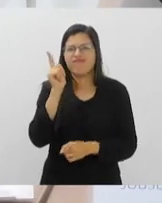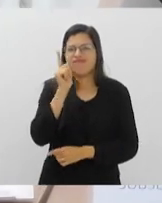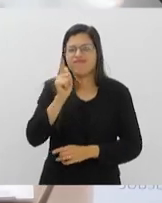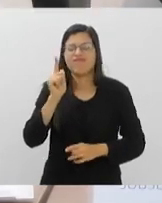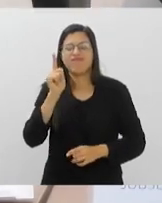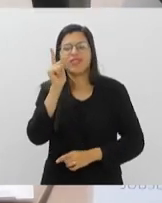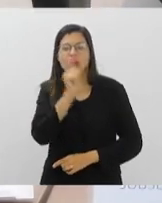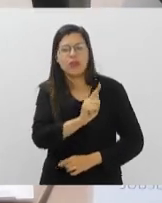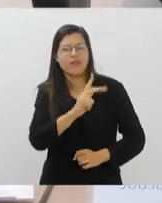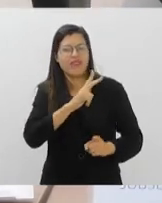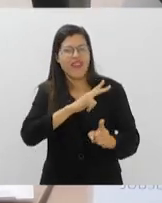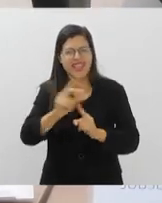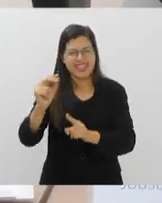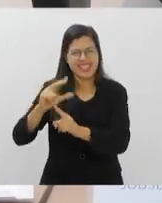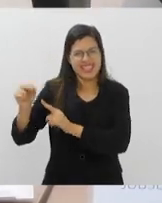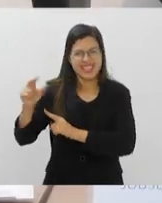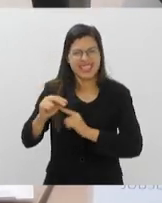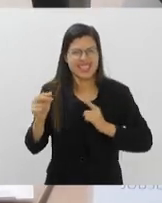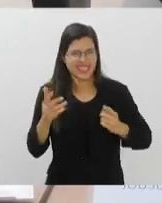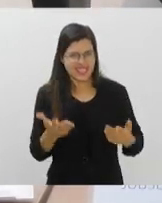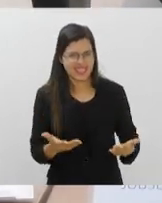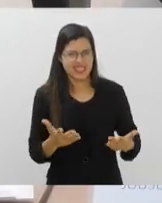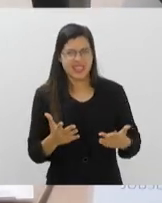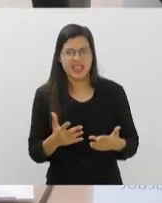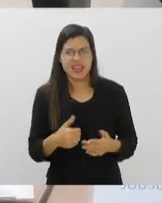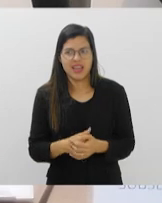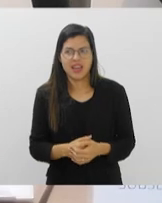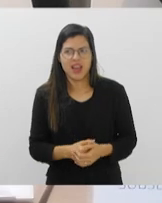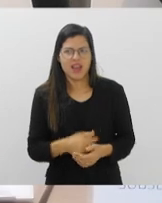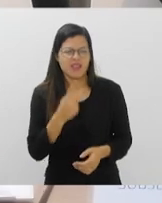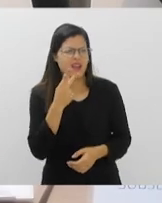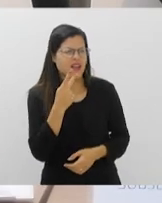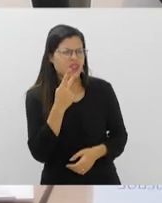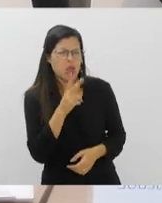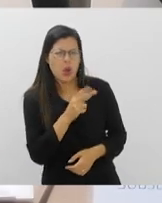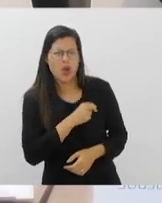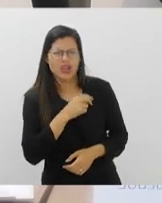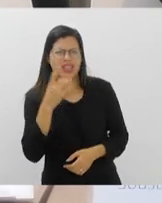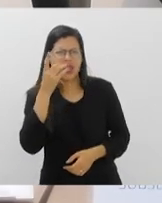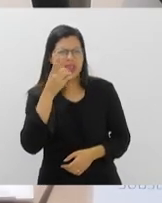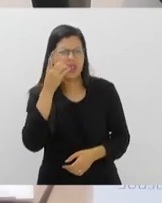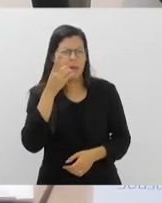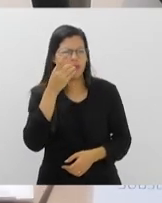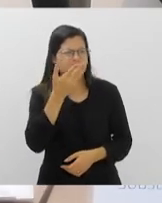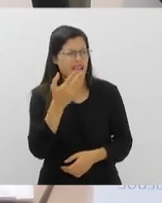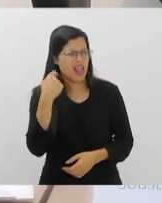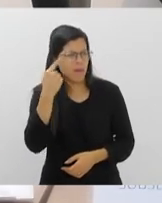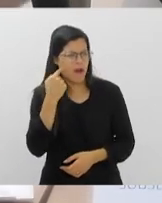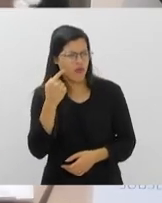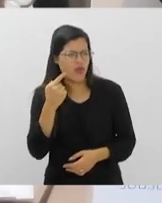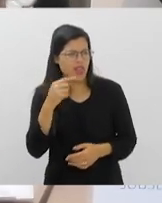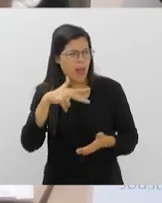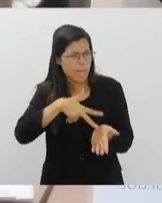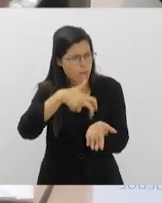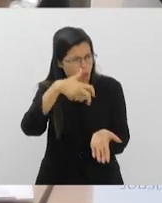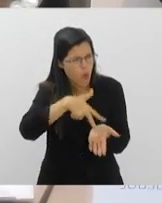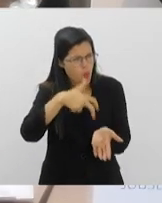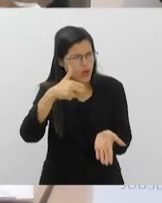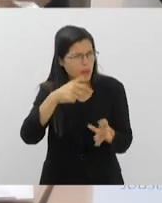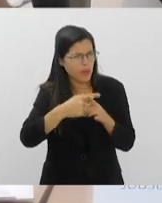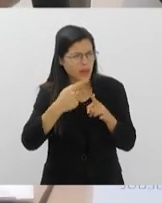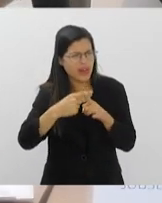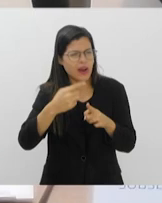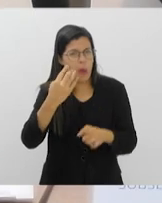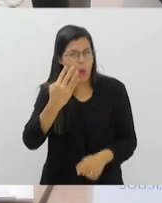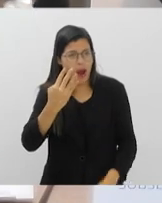para entender mas vão dizer meu Deus essa mulher essa deputada louca tá pulando por causa de 4 milhões pô